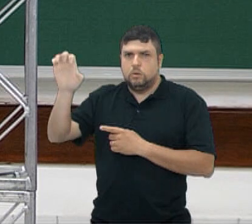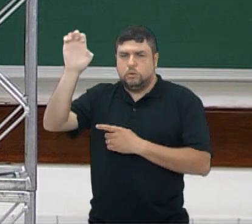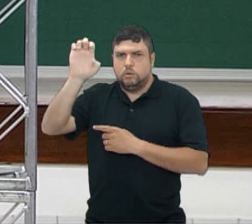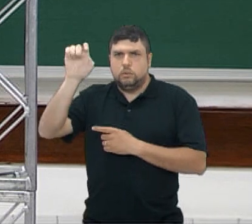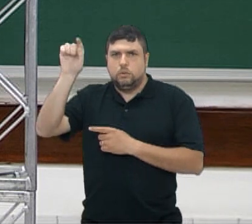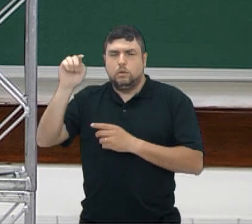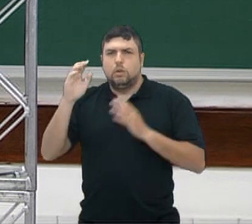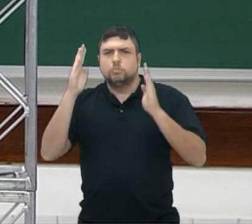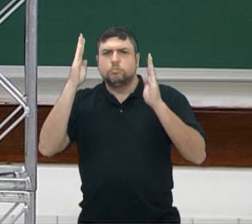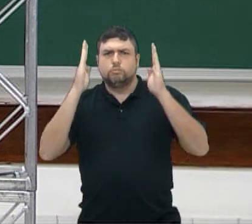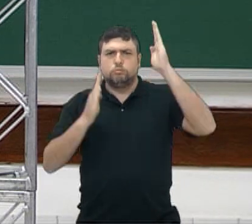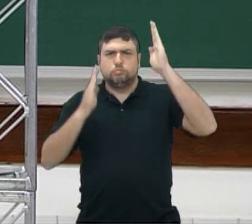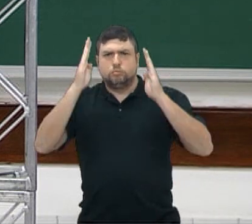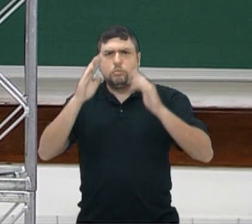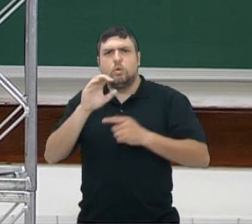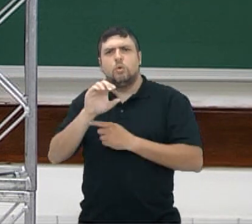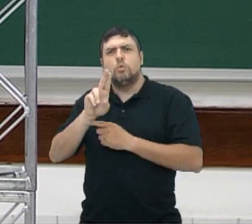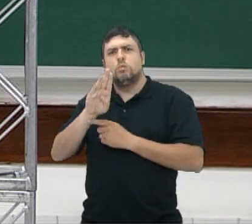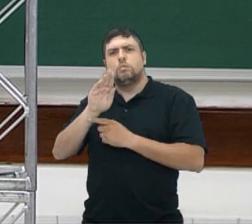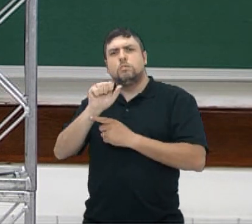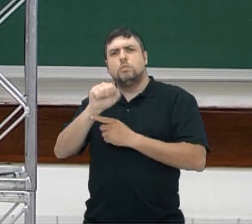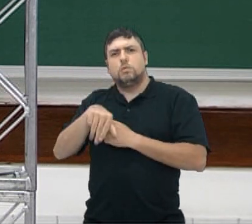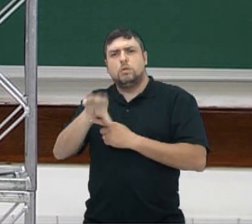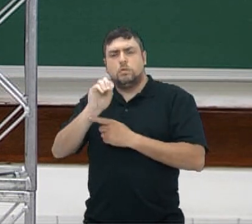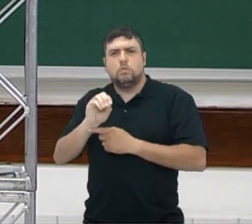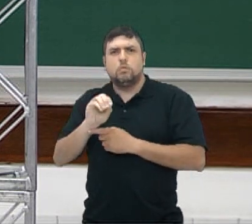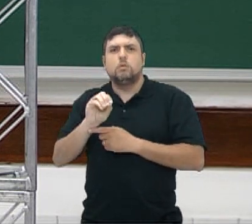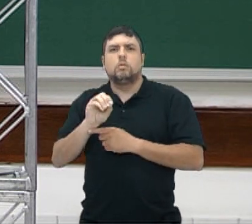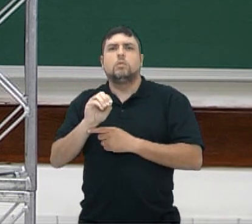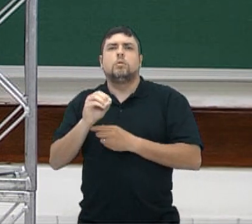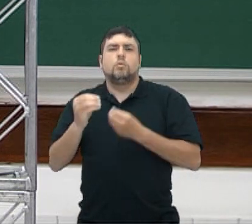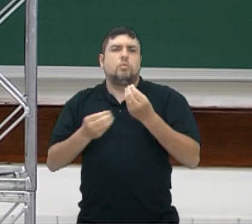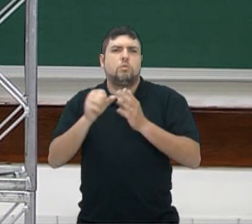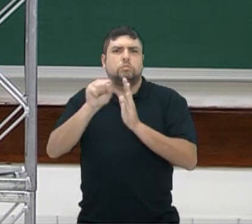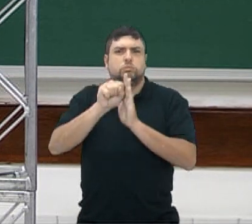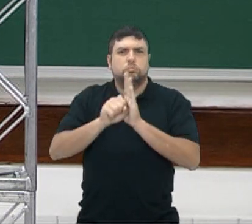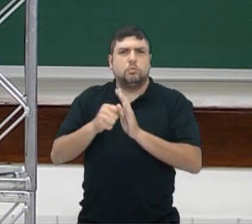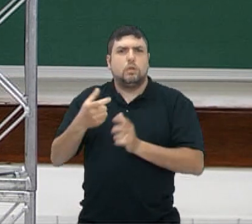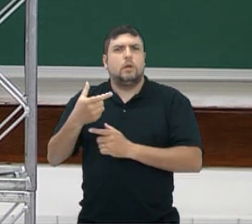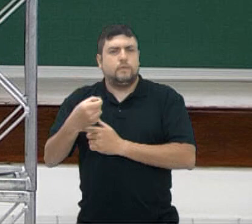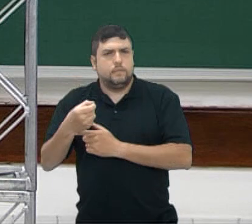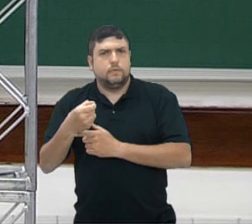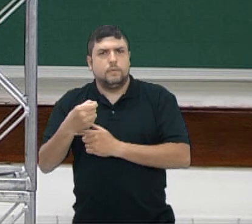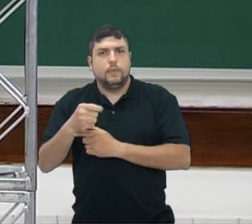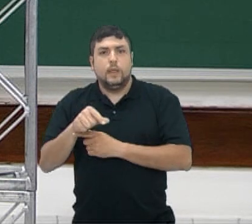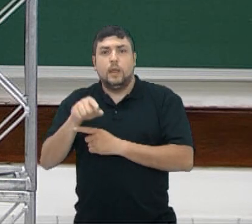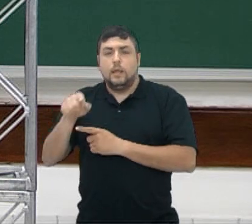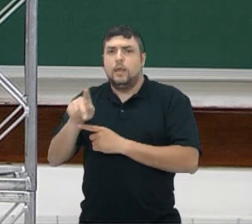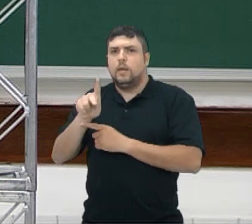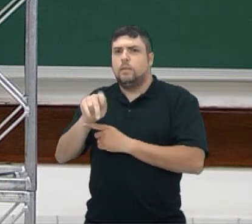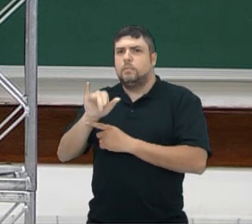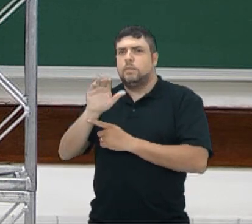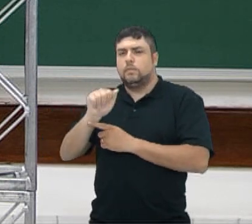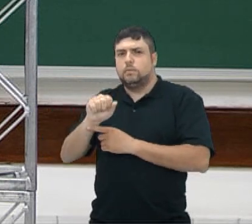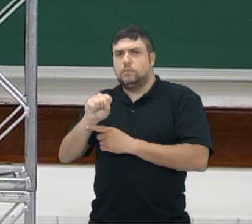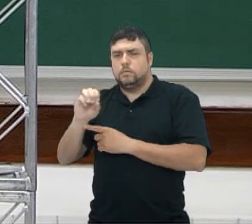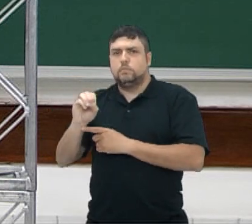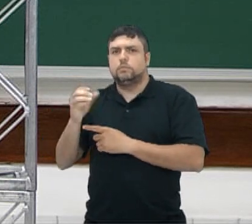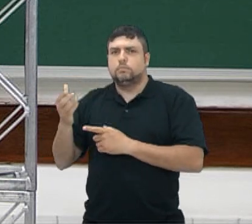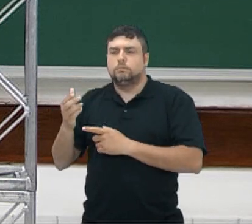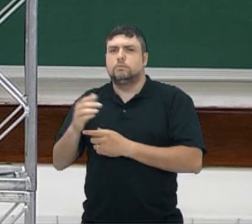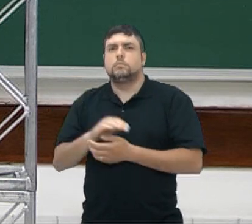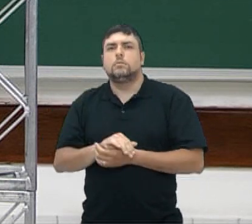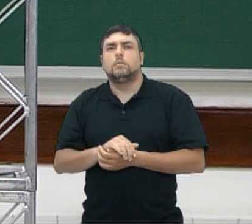foi o cubismo, né, aquelas vanguardas europeias do começo do século XX. Então, o Pablo Picasso é um dos expoentes dessas vanguardas.